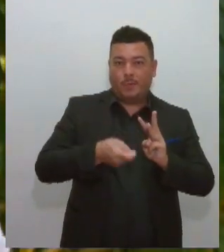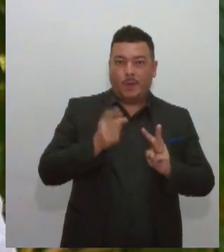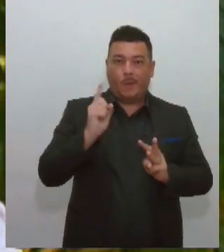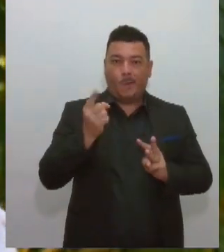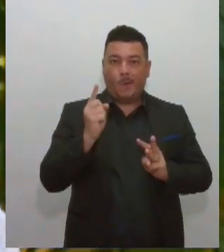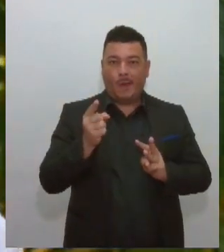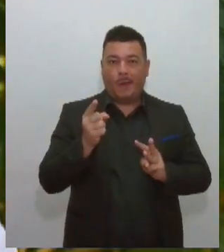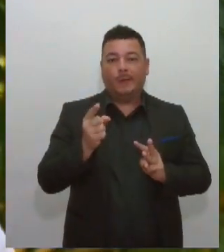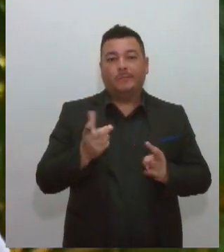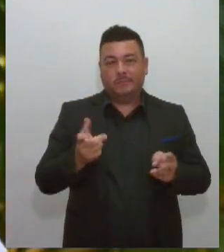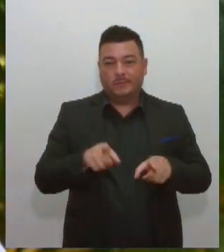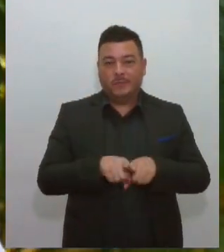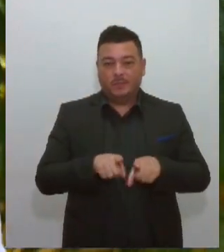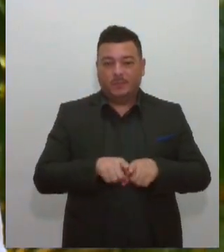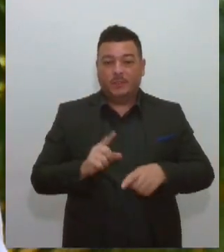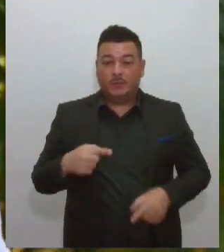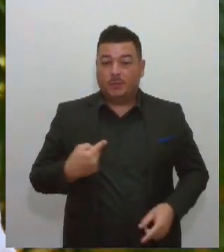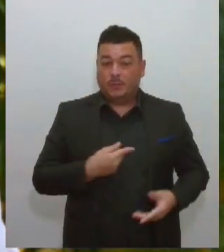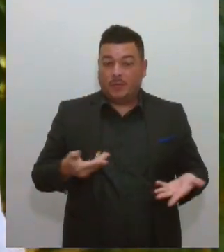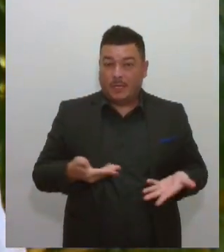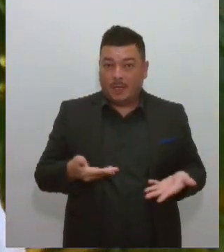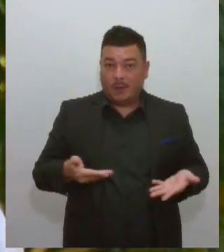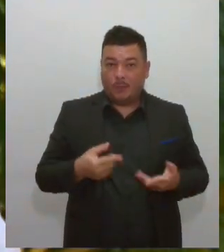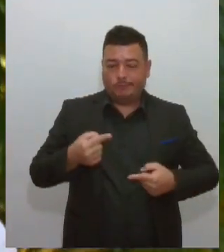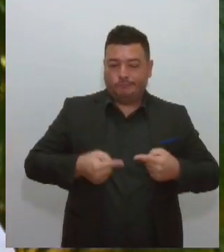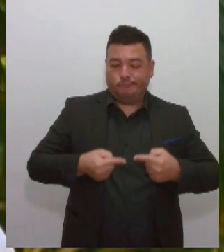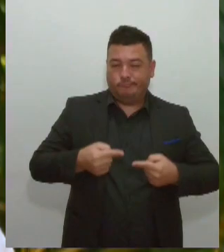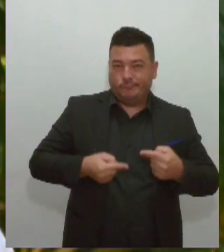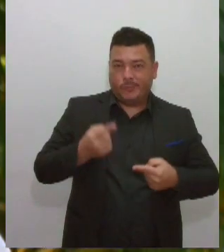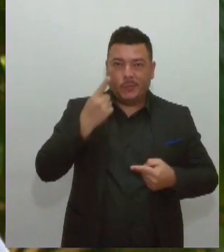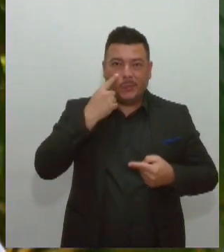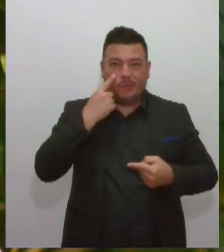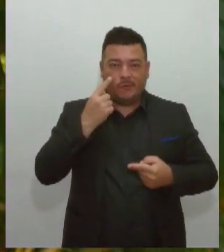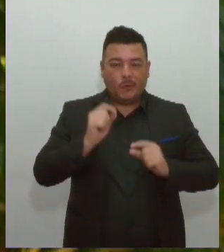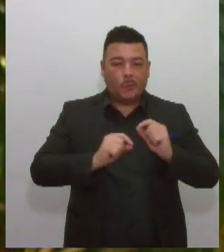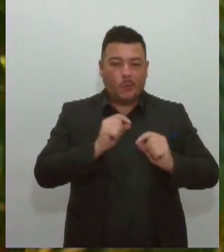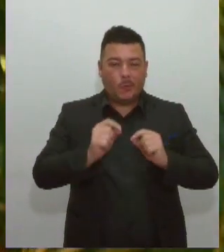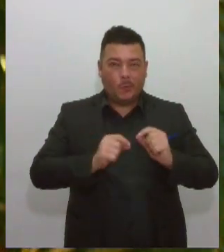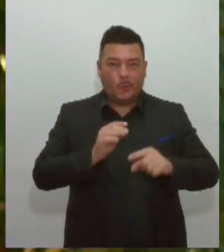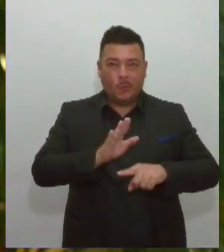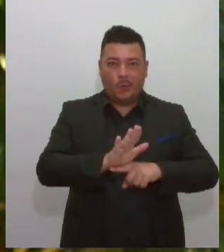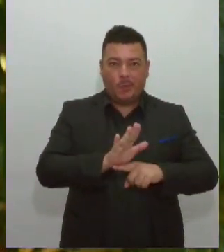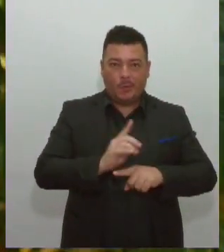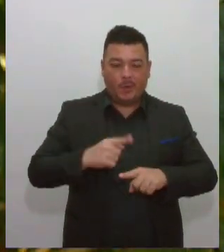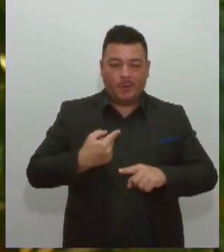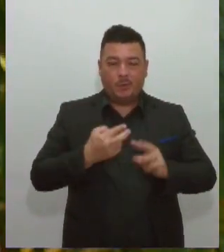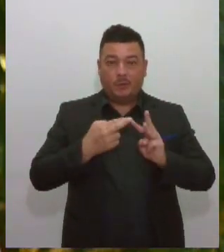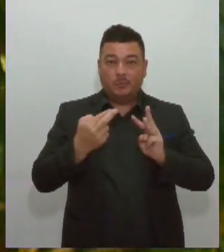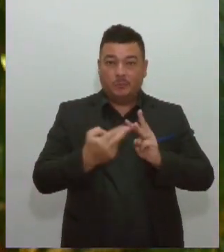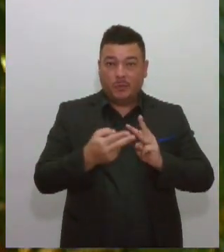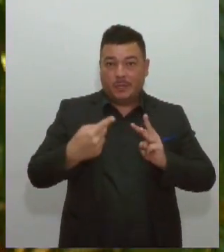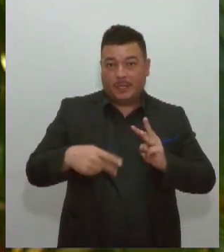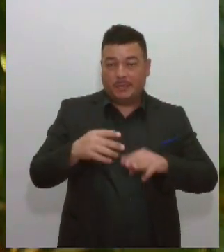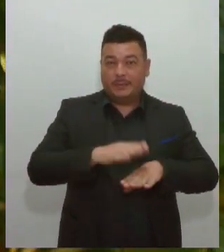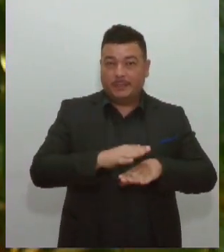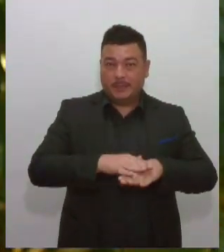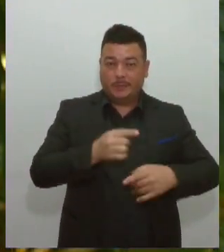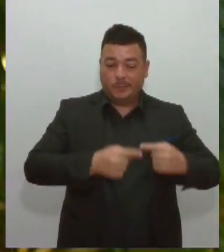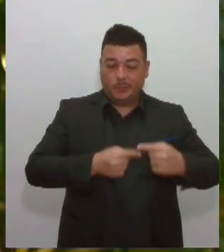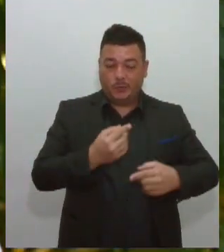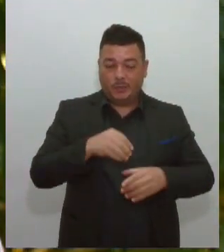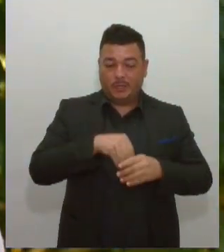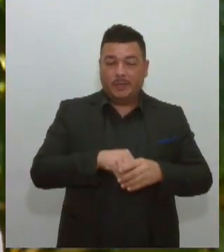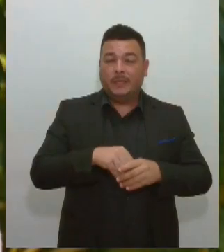inclusive nós estamos nesse momento discutindo a política de assistência da nossa universidade, e dentro dessa política, sendo aprovado nos